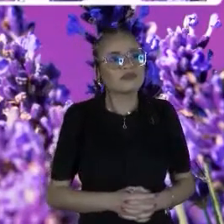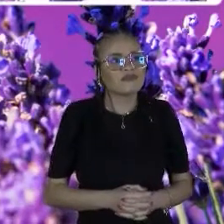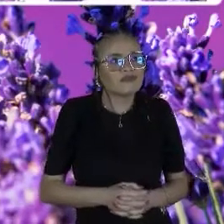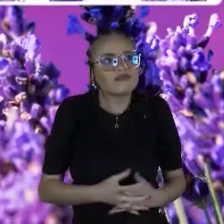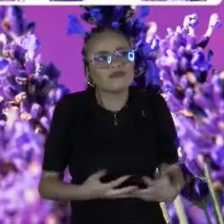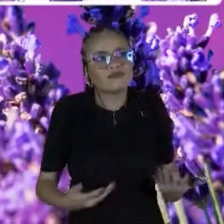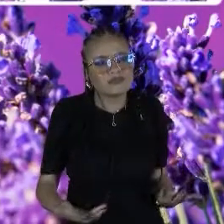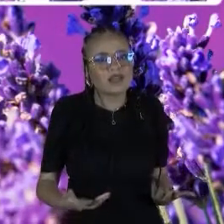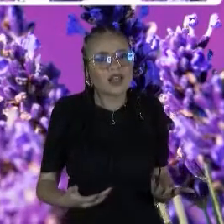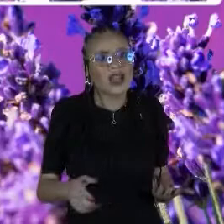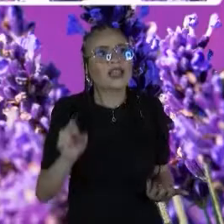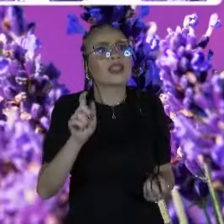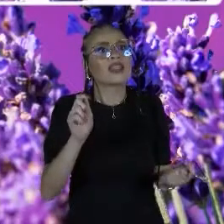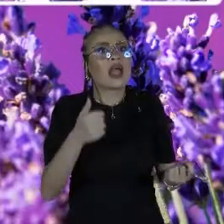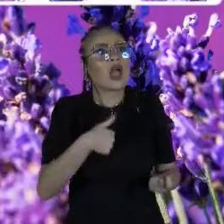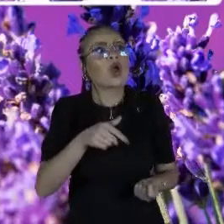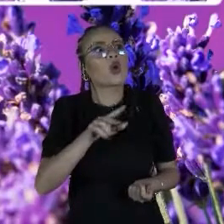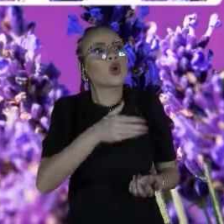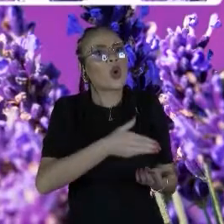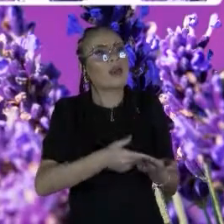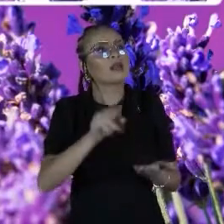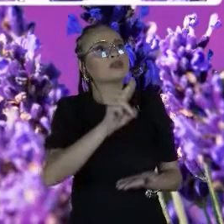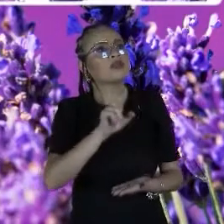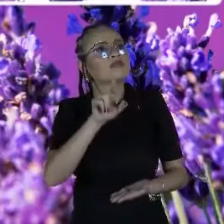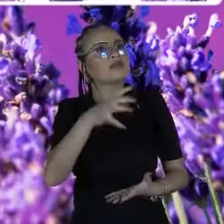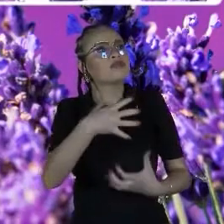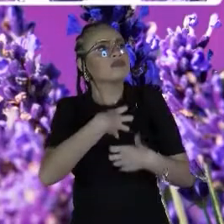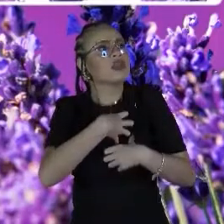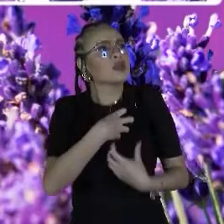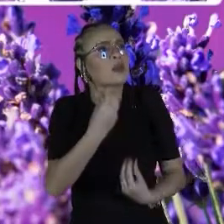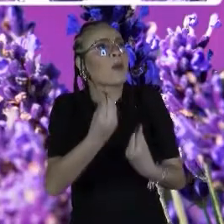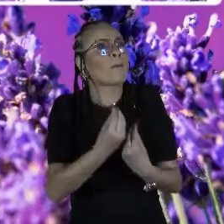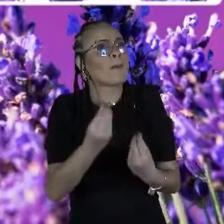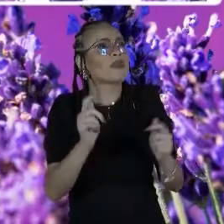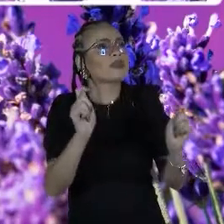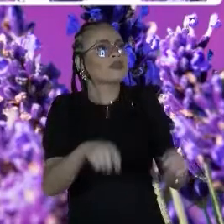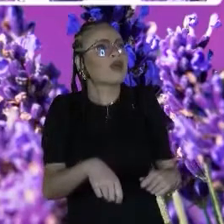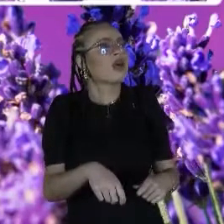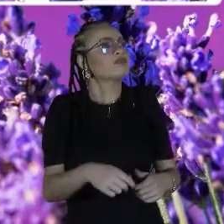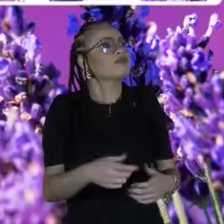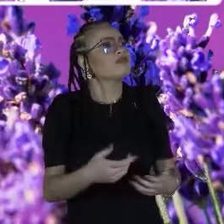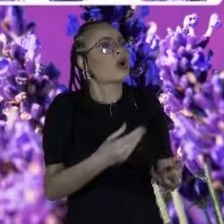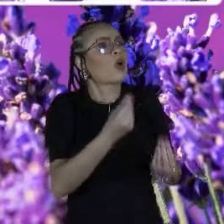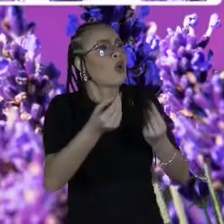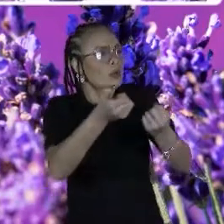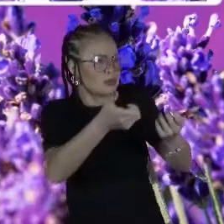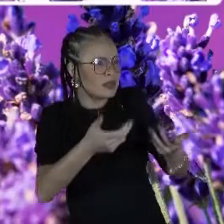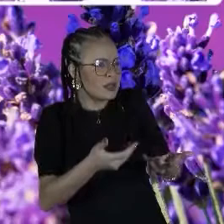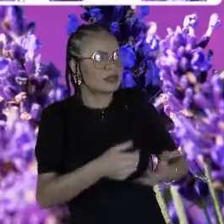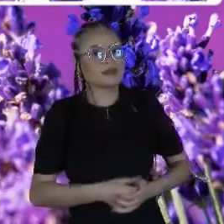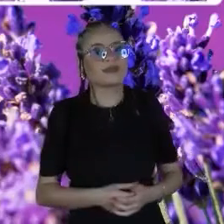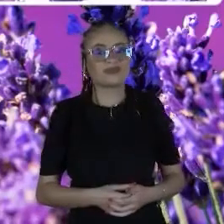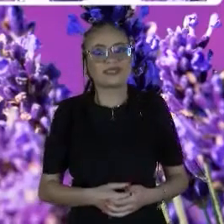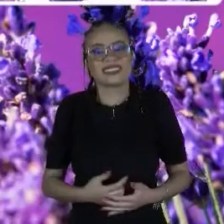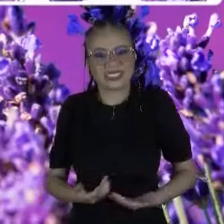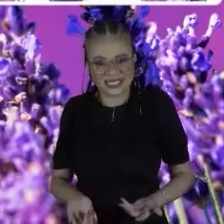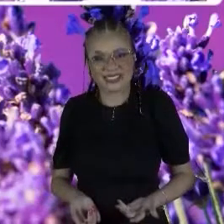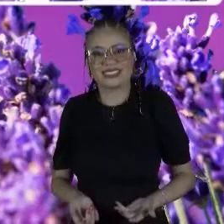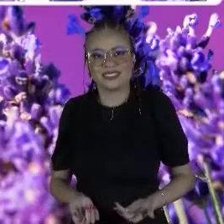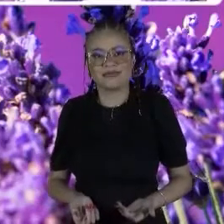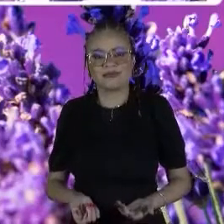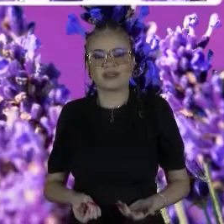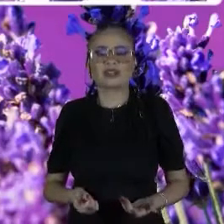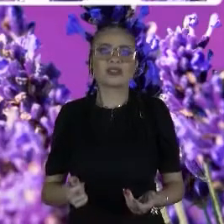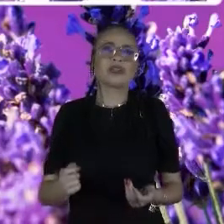Como usa o óleo essencial como que funciona como é que eu posso usar ele gente como a gente falou dele